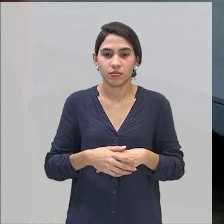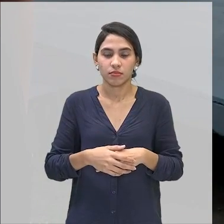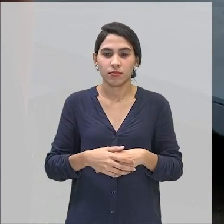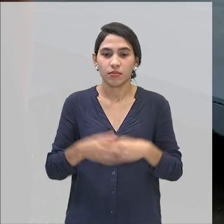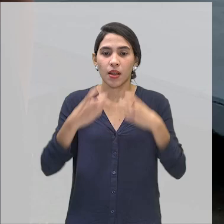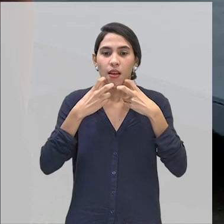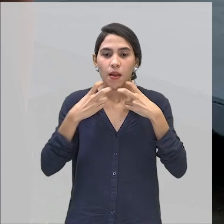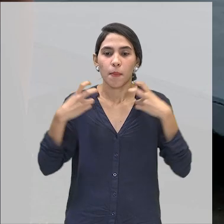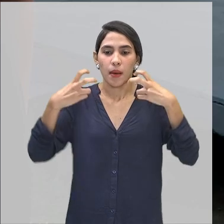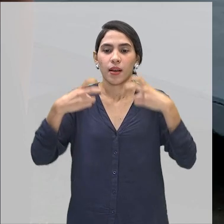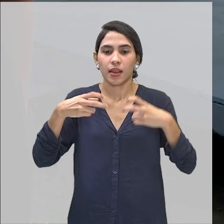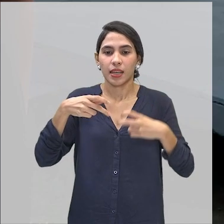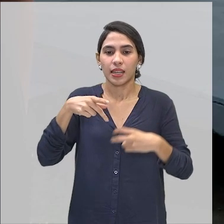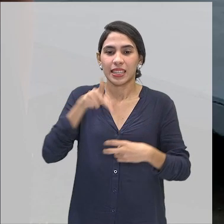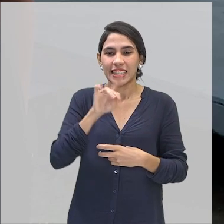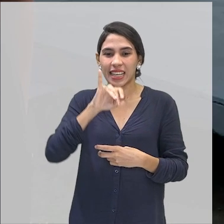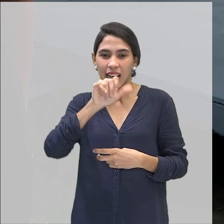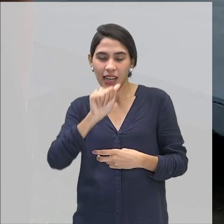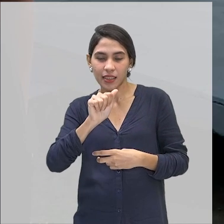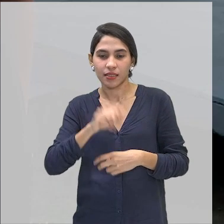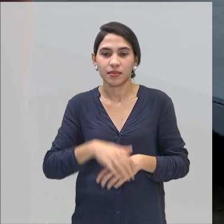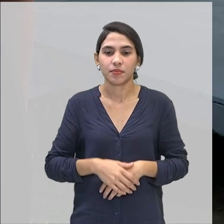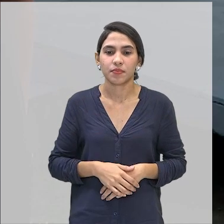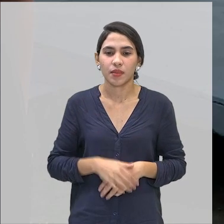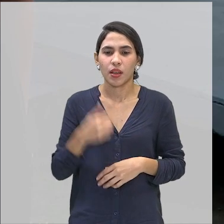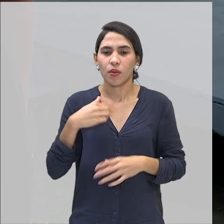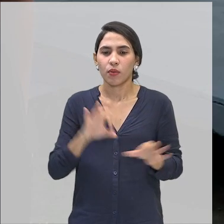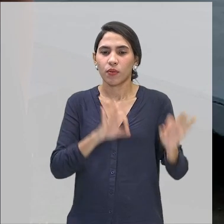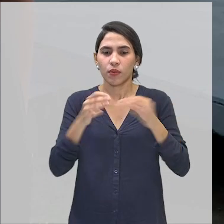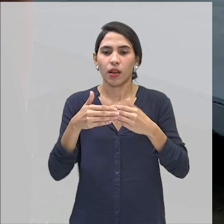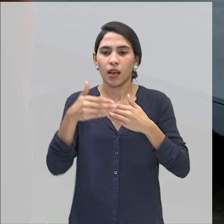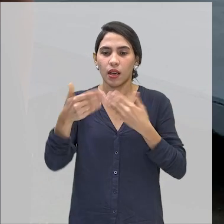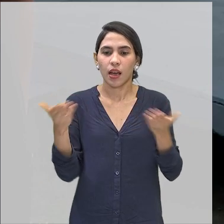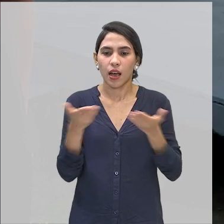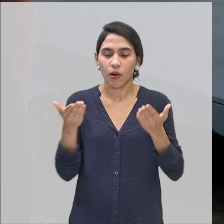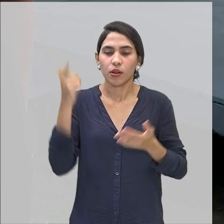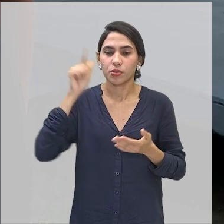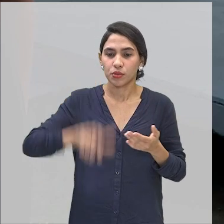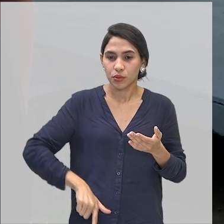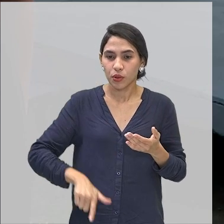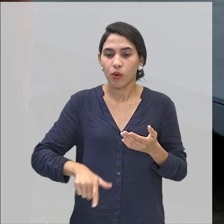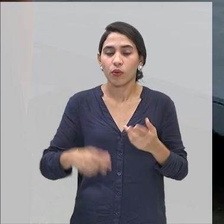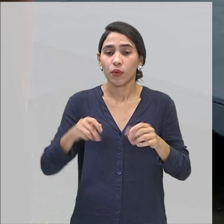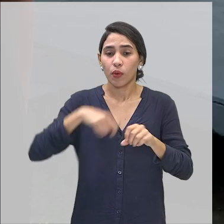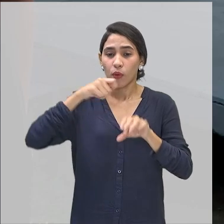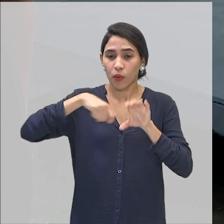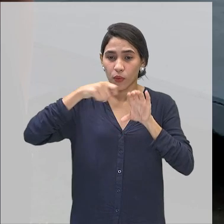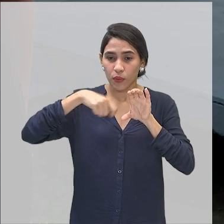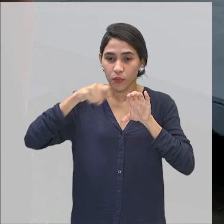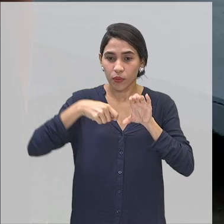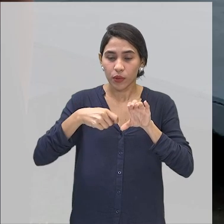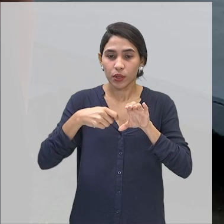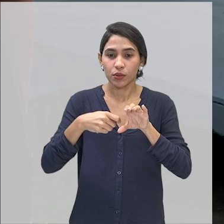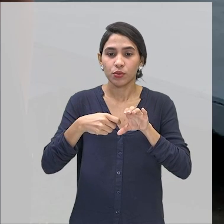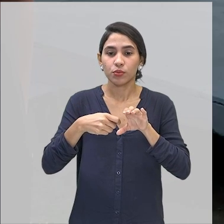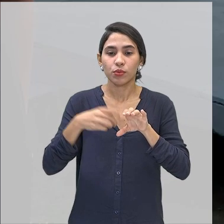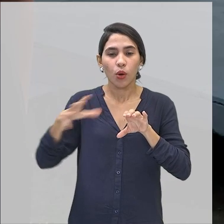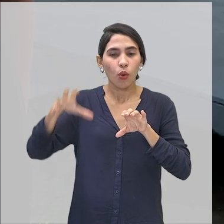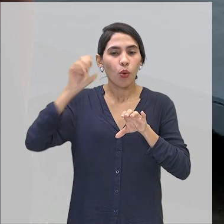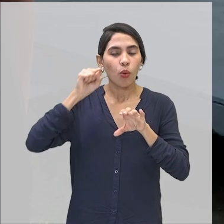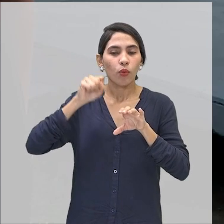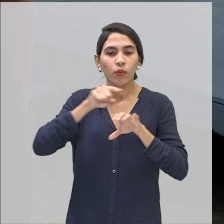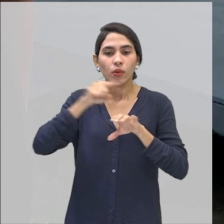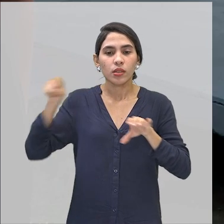próprio Kiai. Agora eu quero que vocês acompanhem novamente esse vídeo com o som para vocês